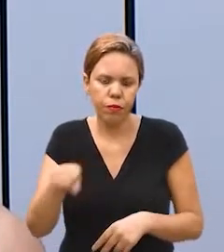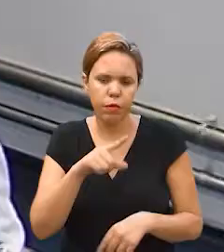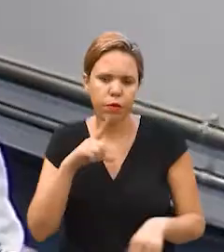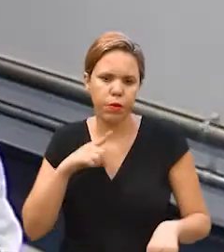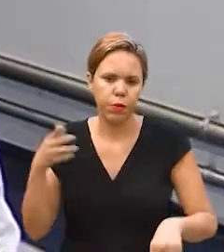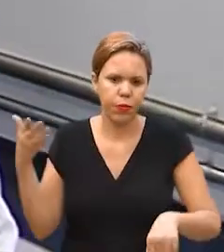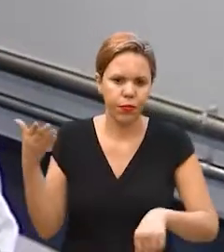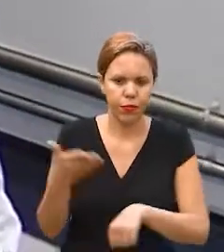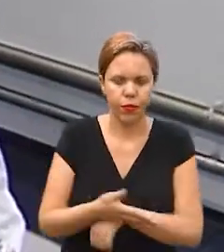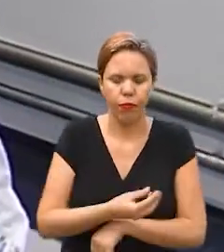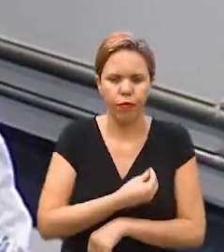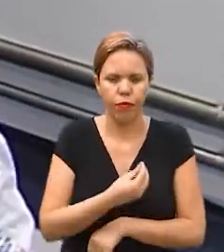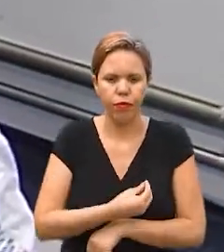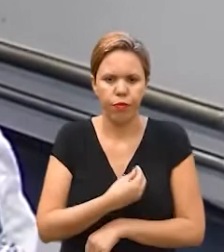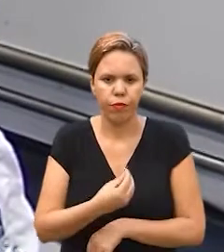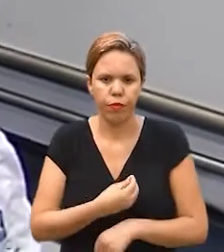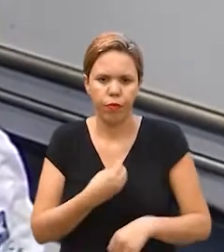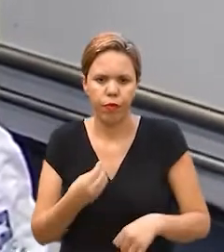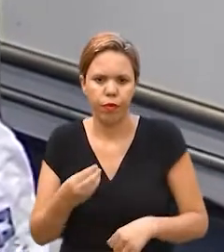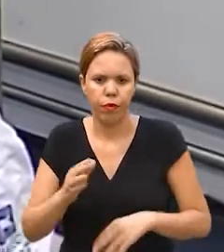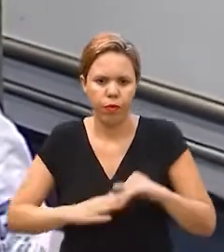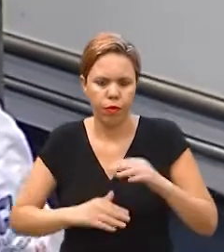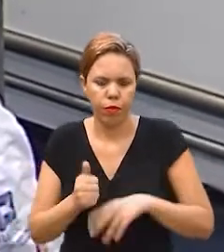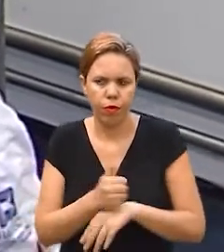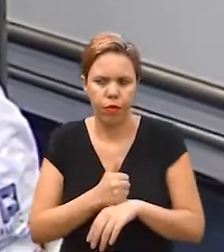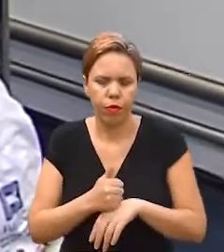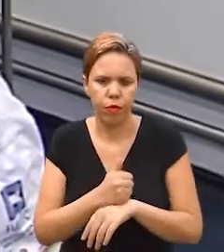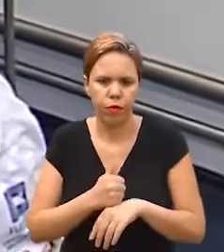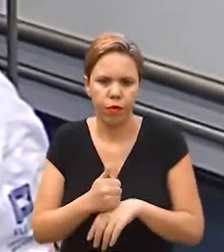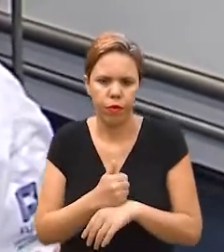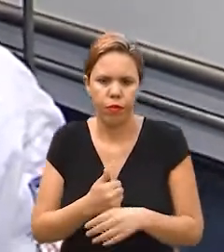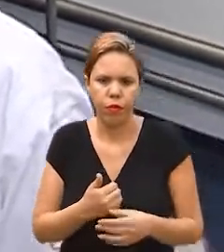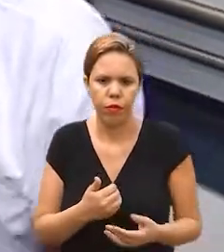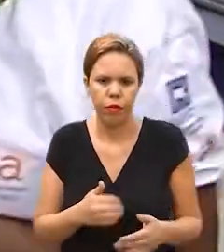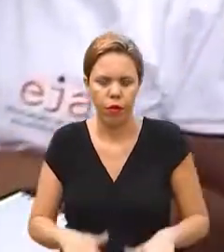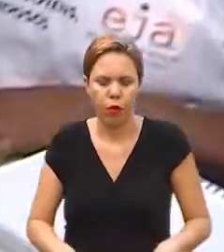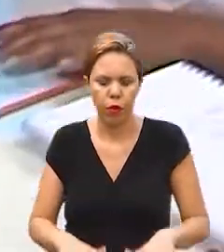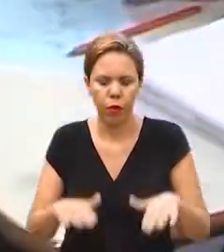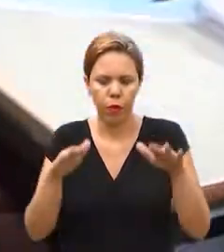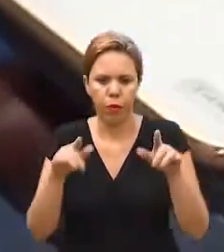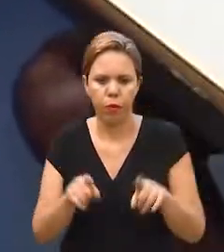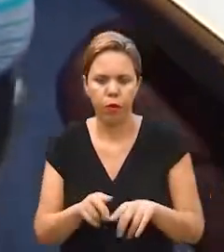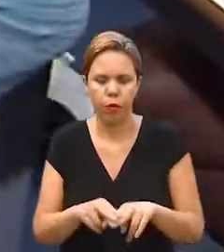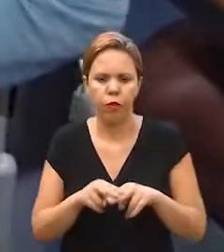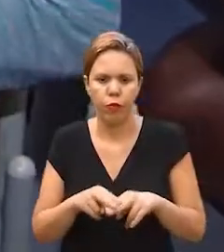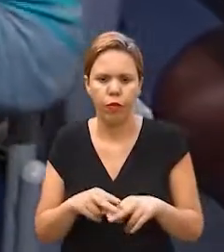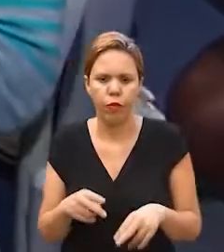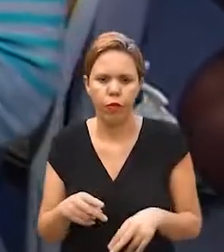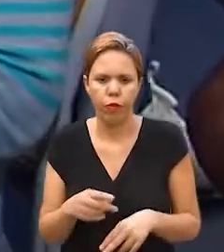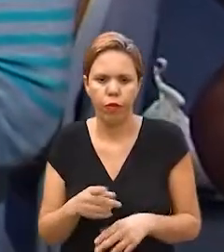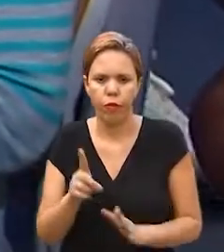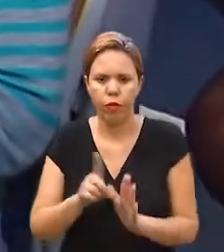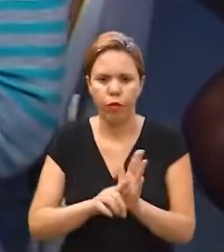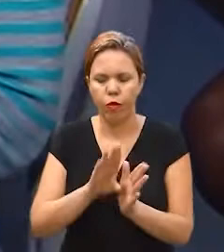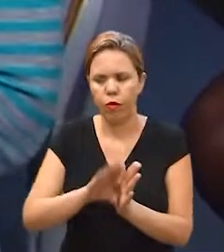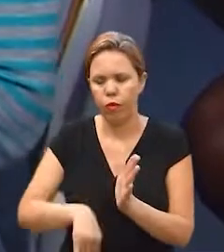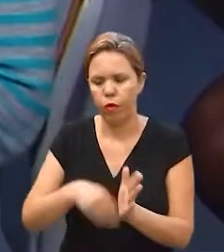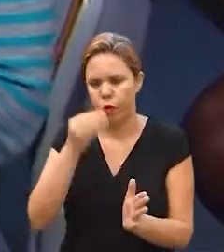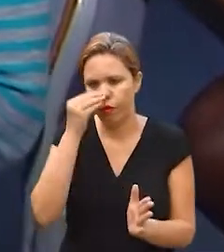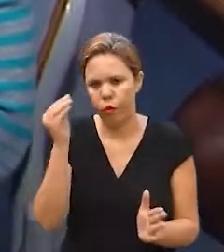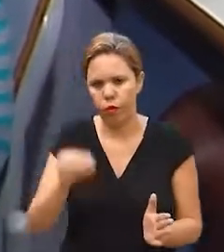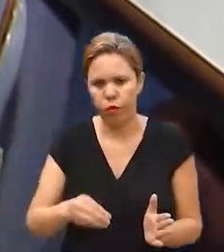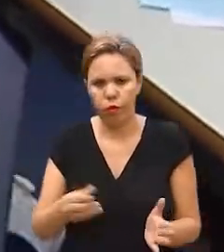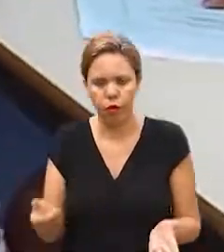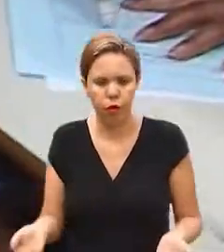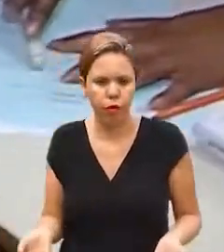vida profissional, laboral muito cedo e que por isso tiveram seu direito à educação negado. E aí